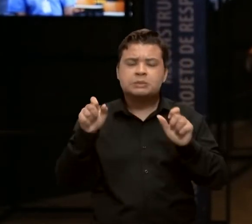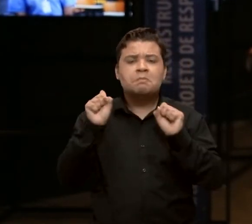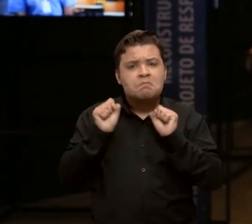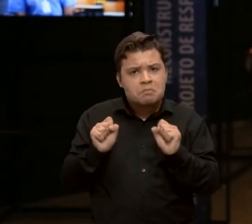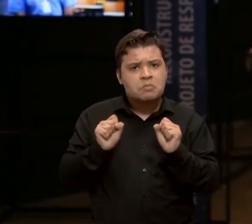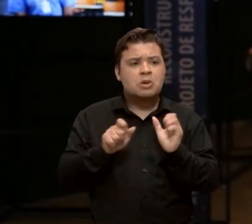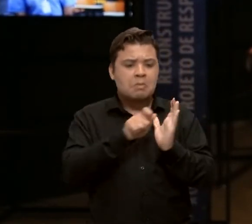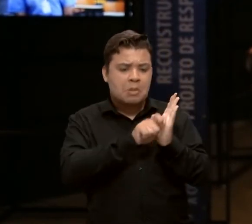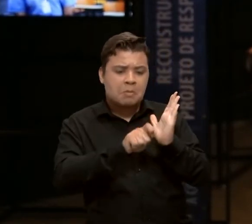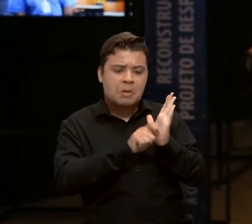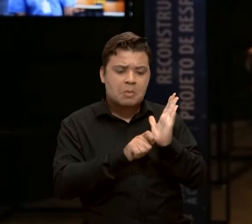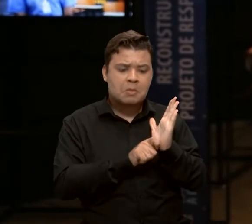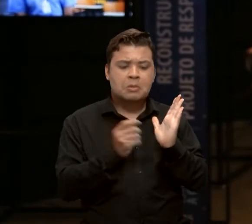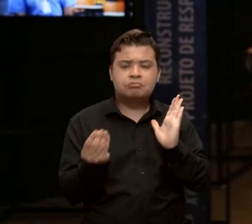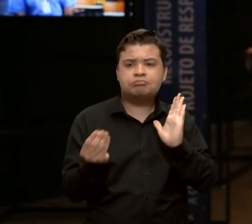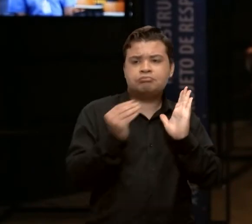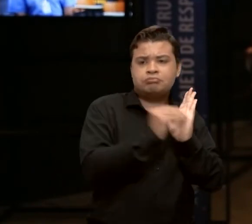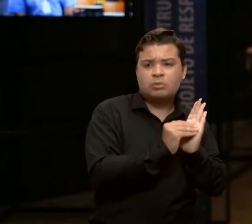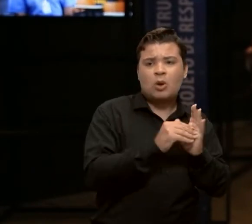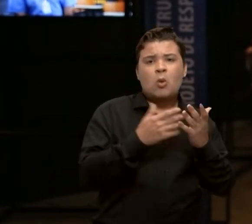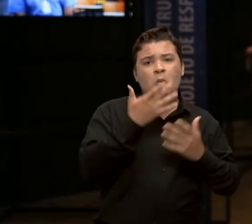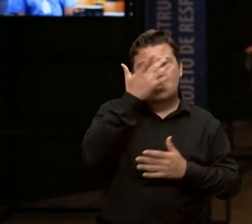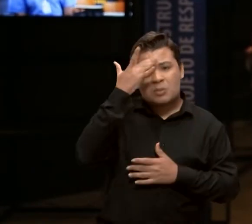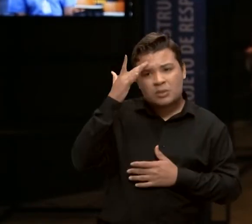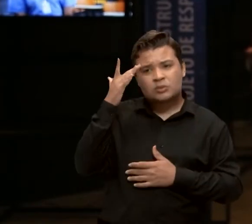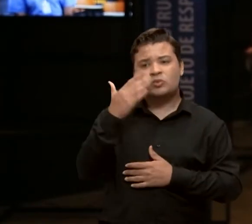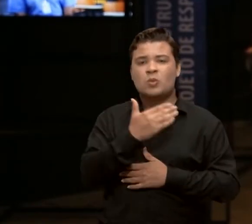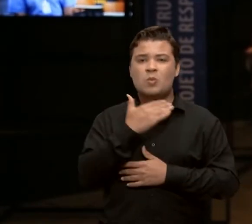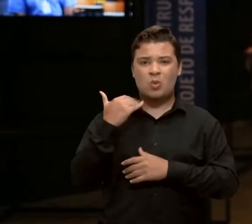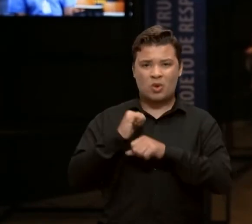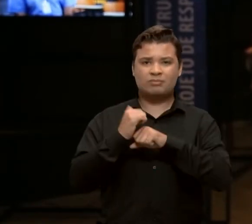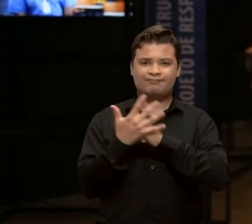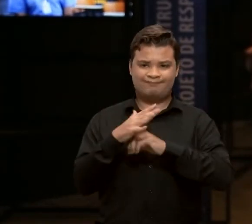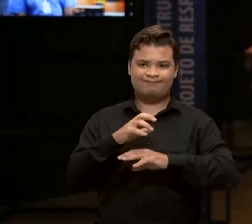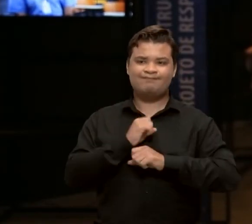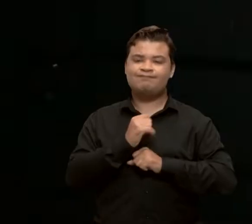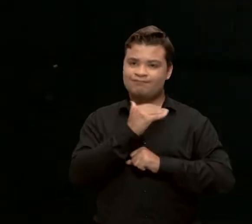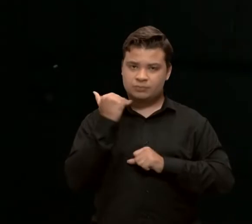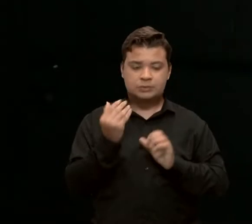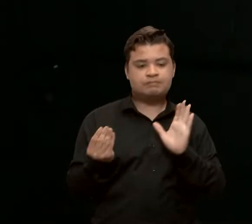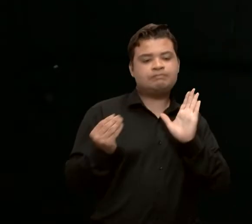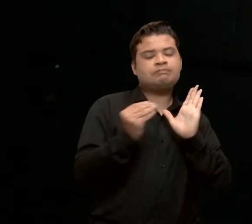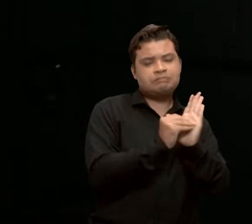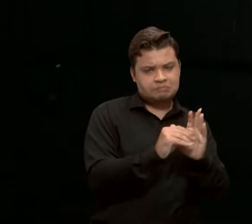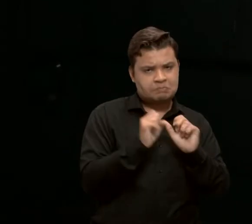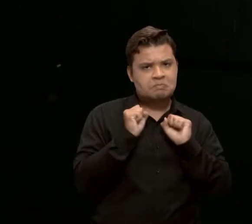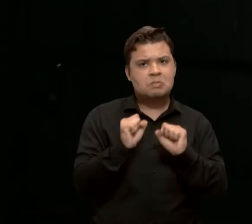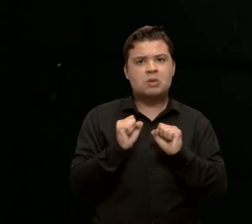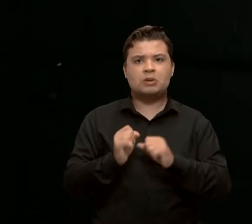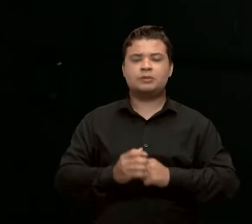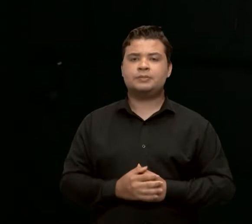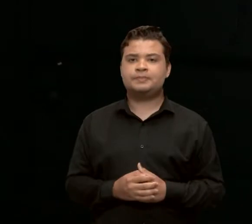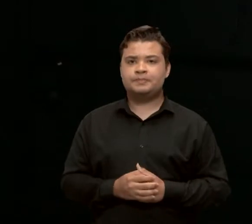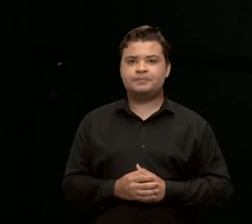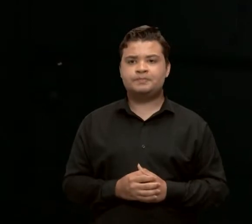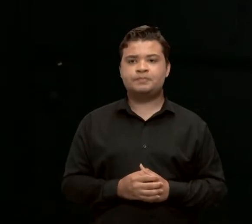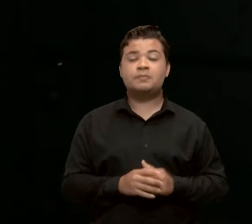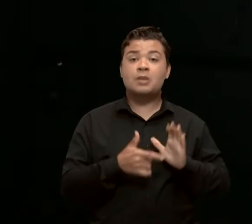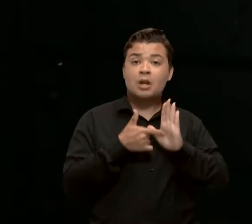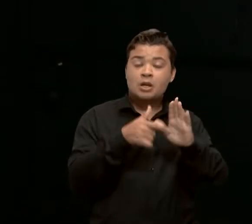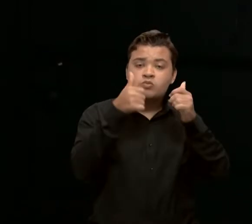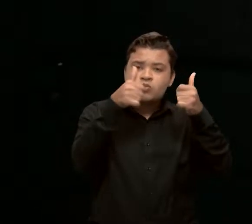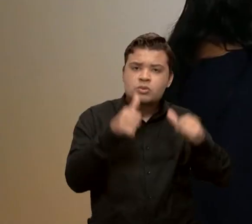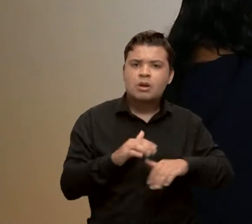mencionar o nome de alguma vítima fatal da Covid-19. A exposição foi desenvolvida durante